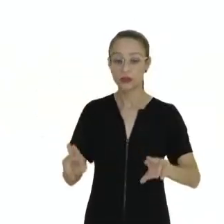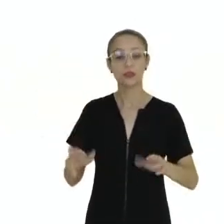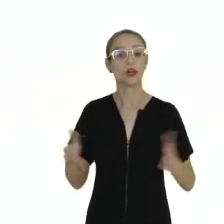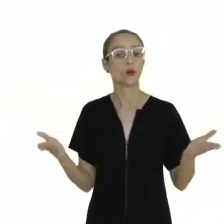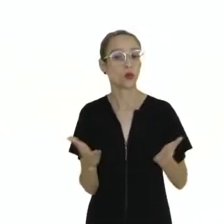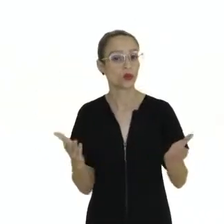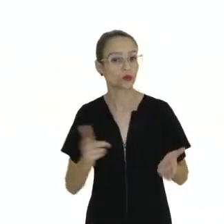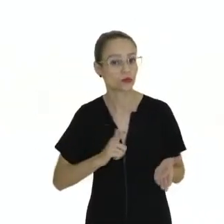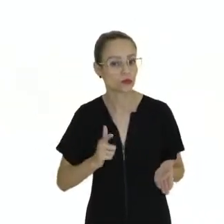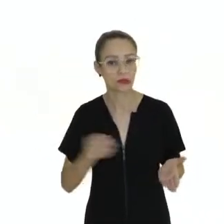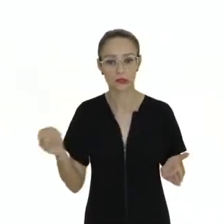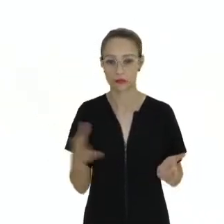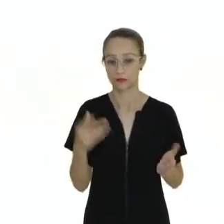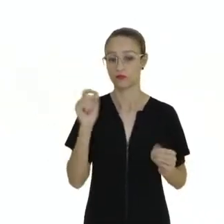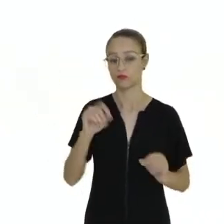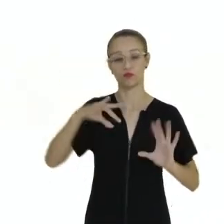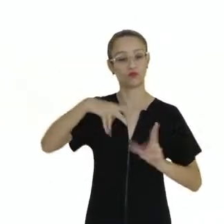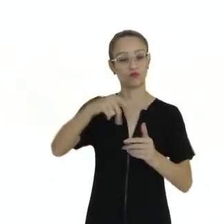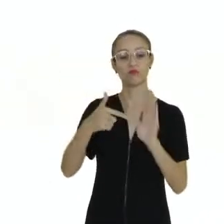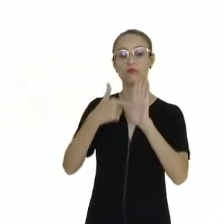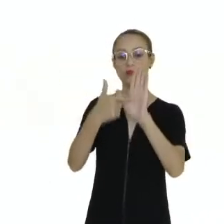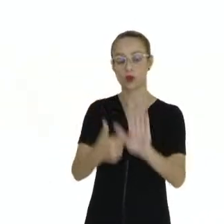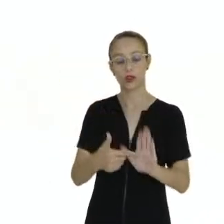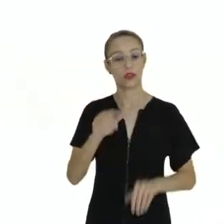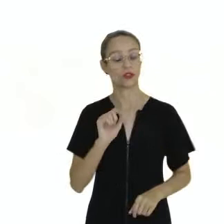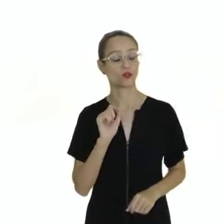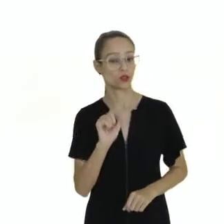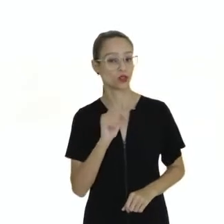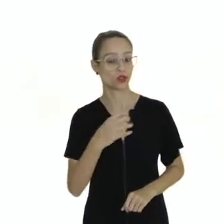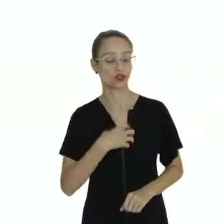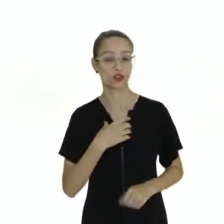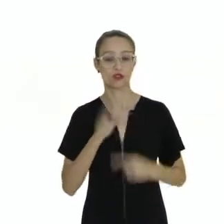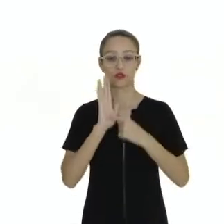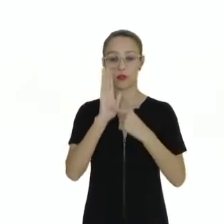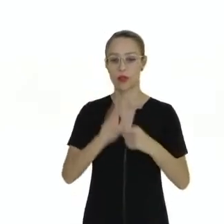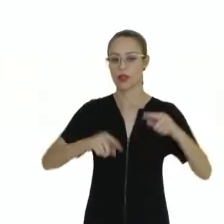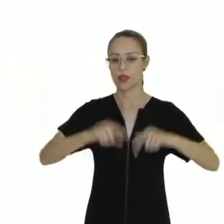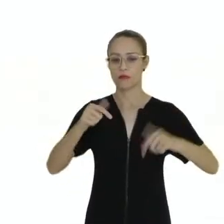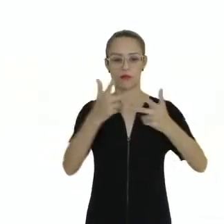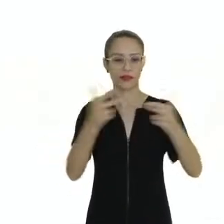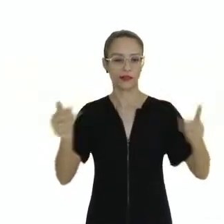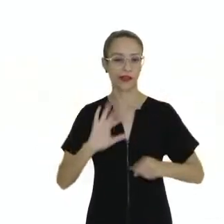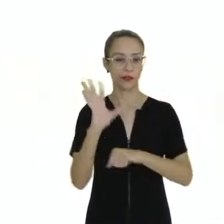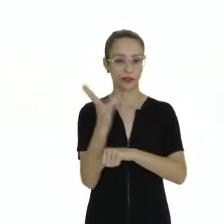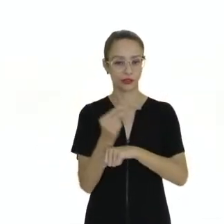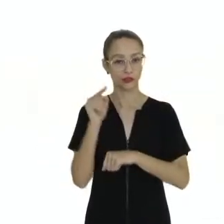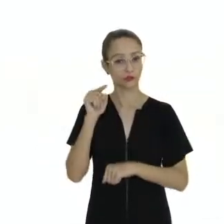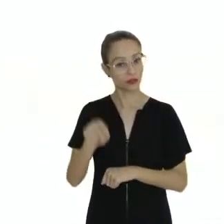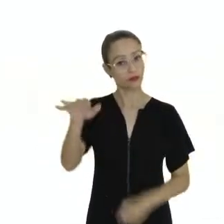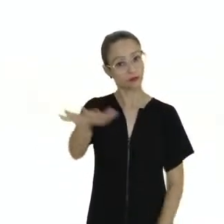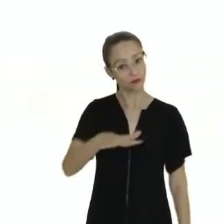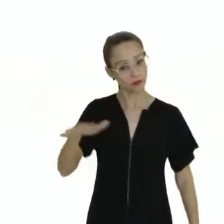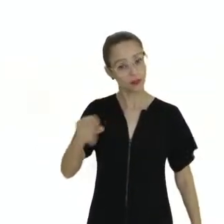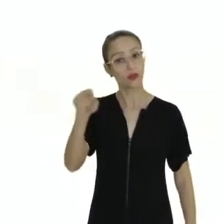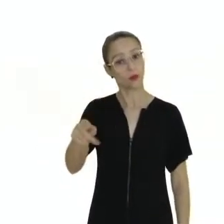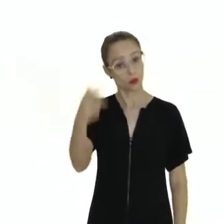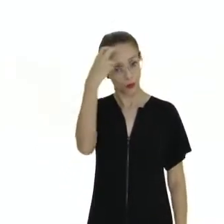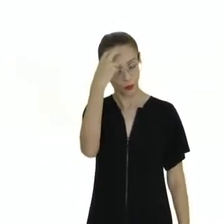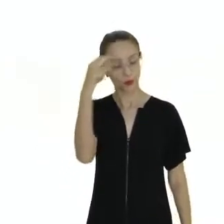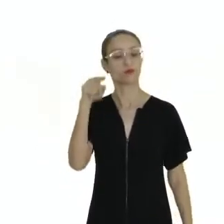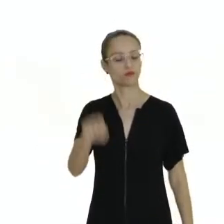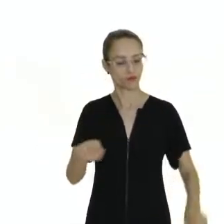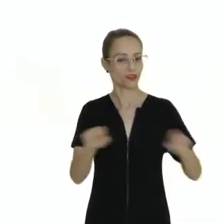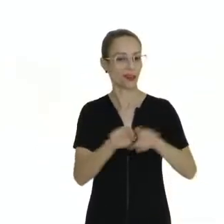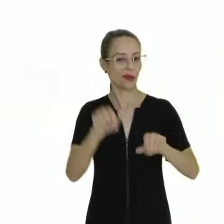de mais recente no mundo. O modo de apresentar os acervos e as produções artísticas nesses espaços culturais também tem